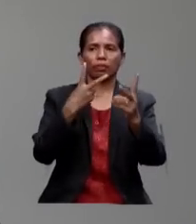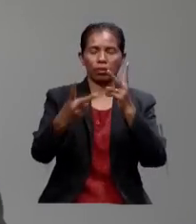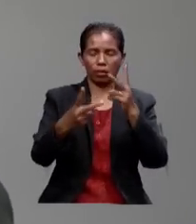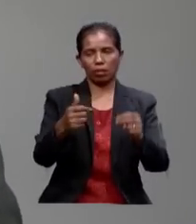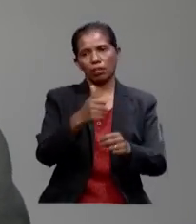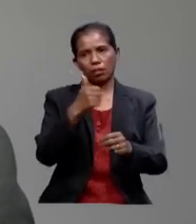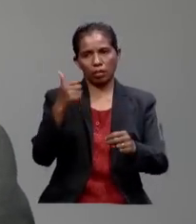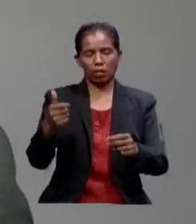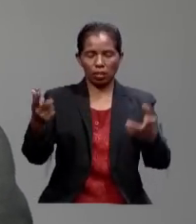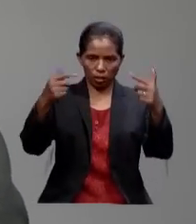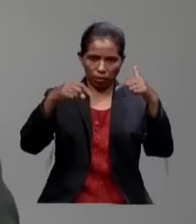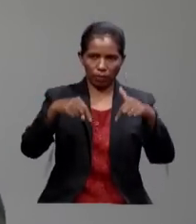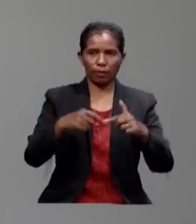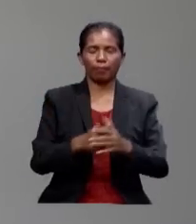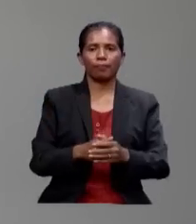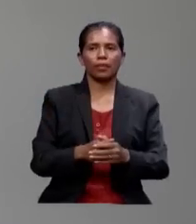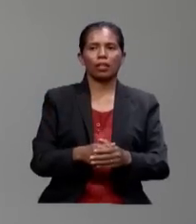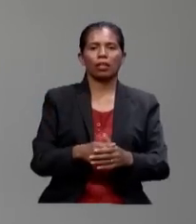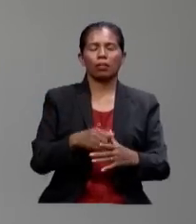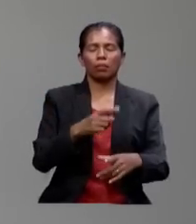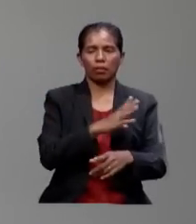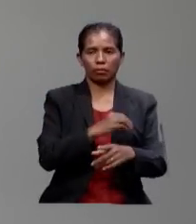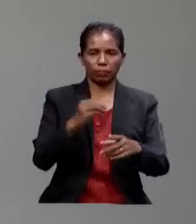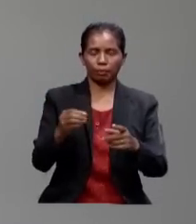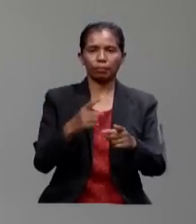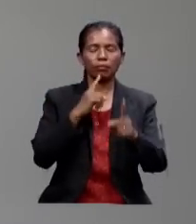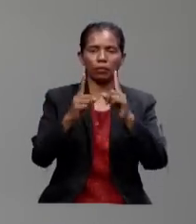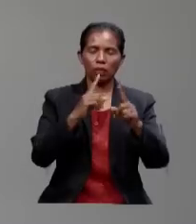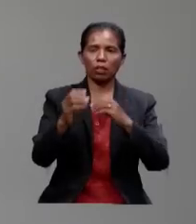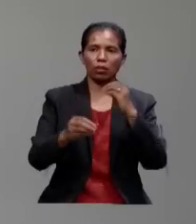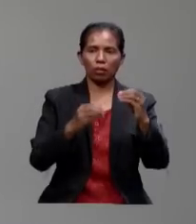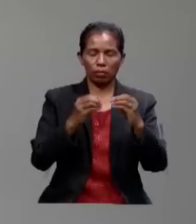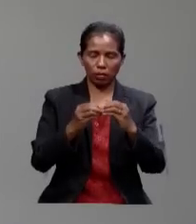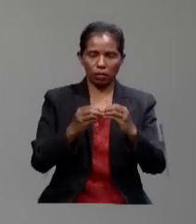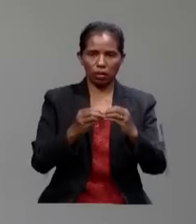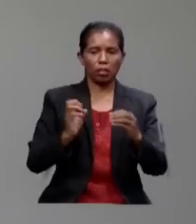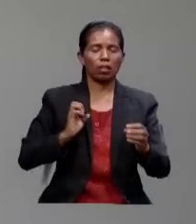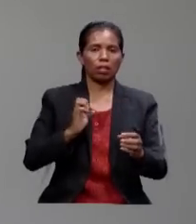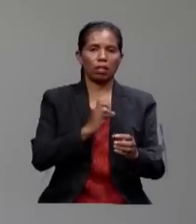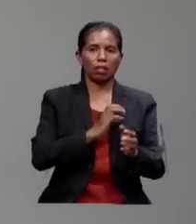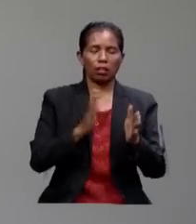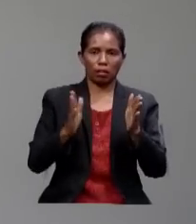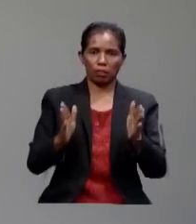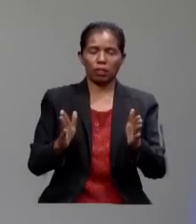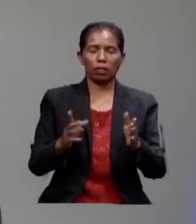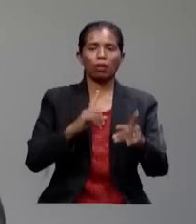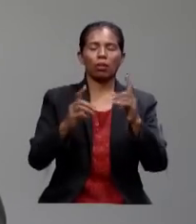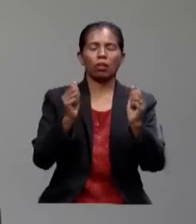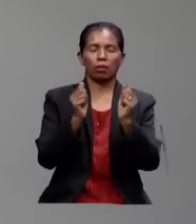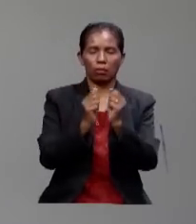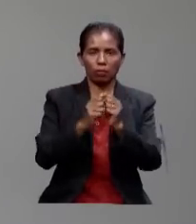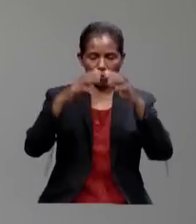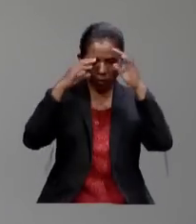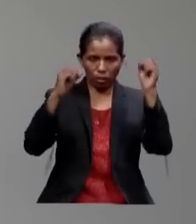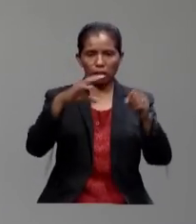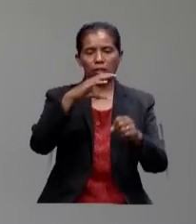seluk nebe maximai e mos asunto nebe ma ko imos a senhora embaixadora ko leo senhor presidente Sesitel ko naba